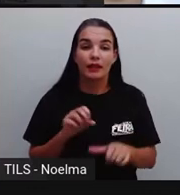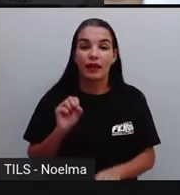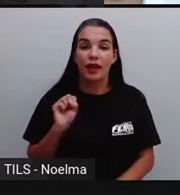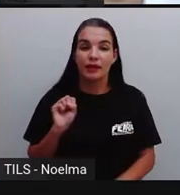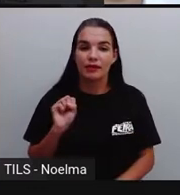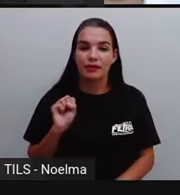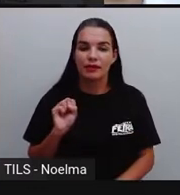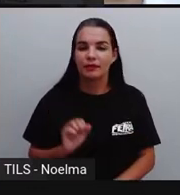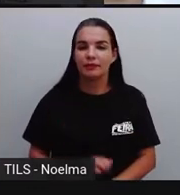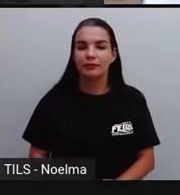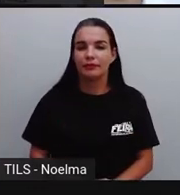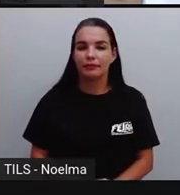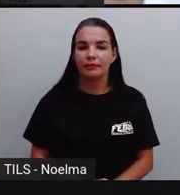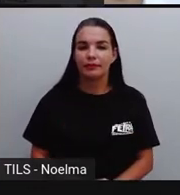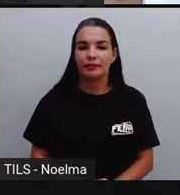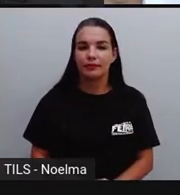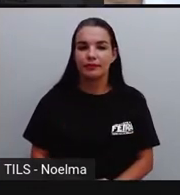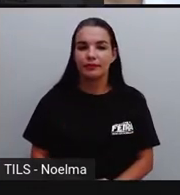suco,